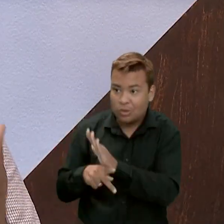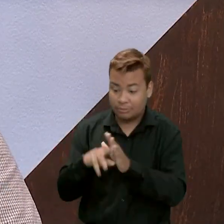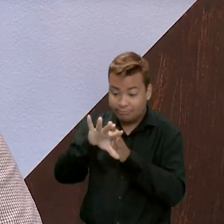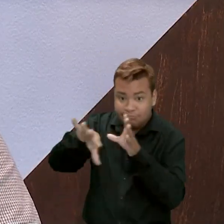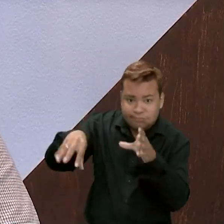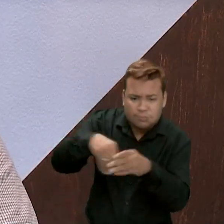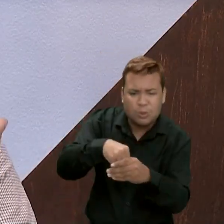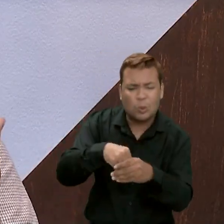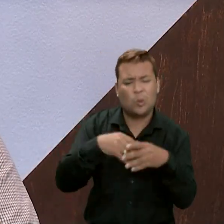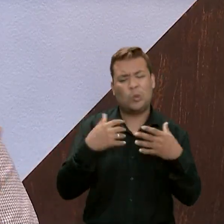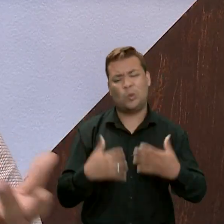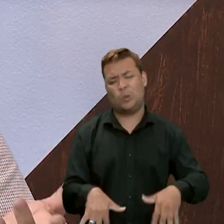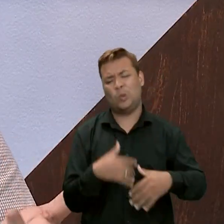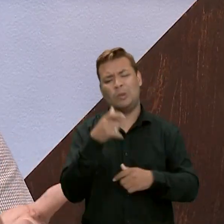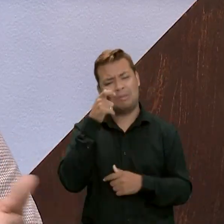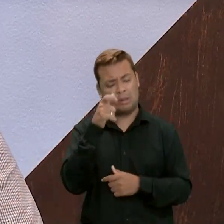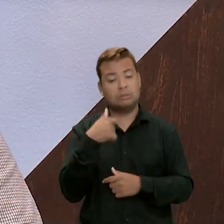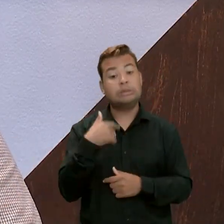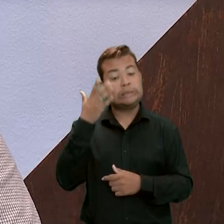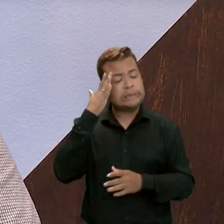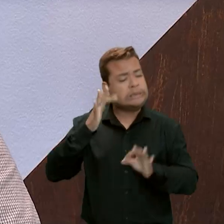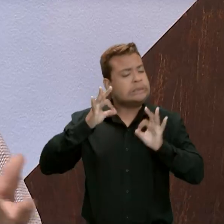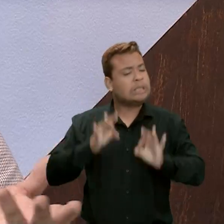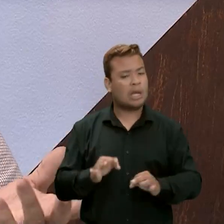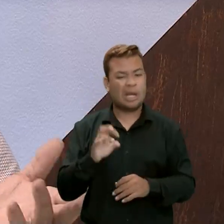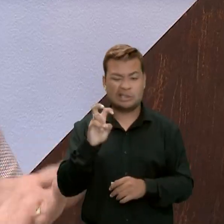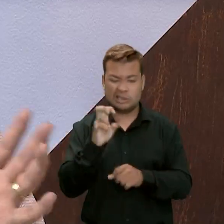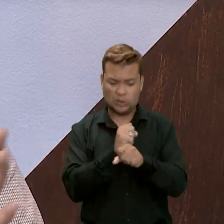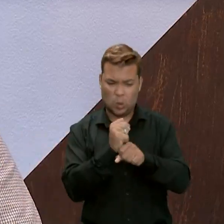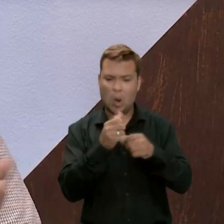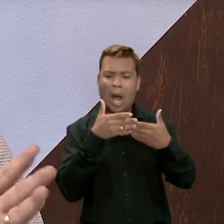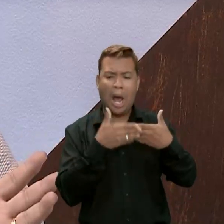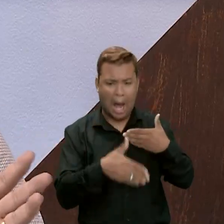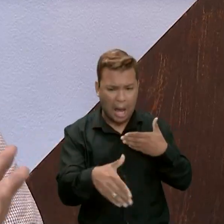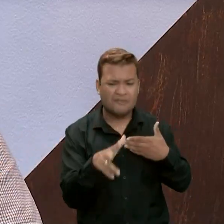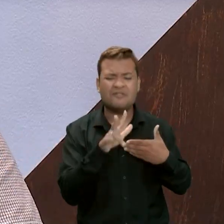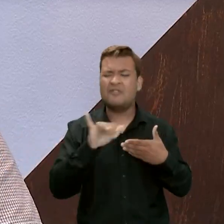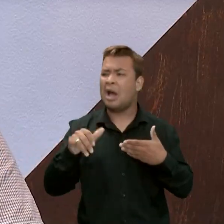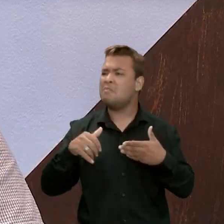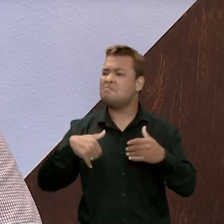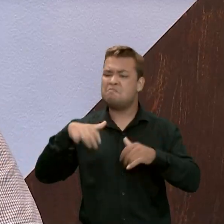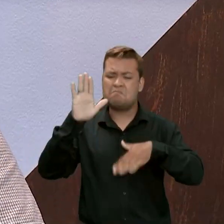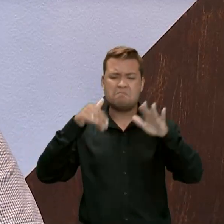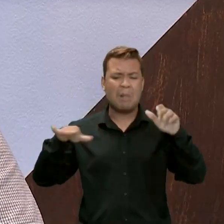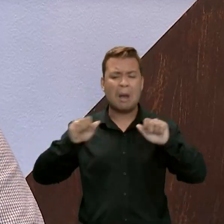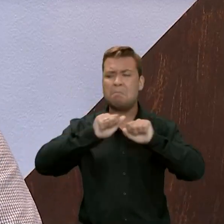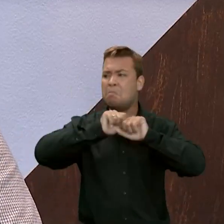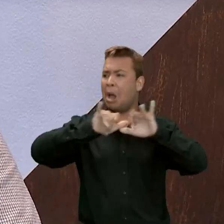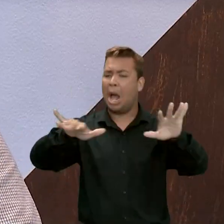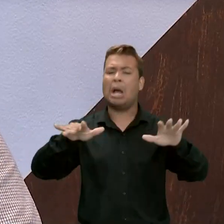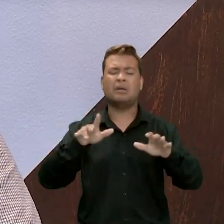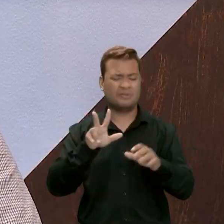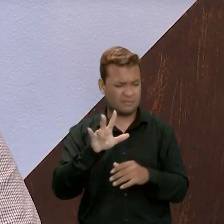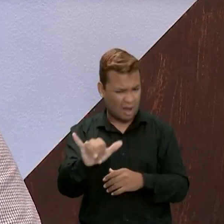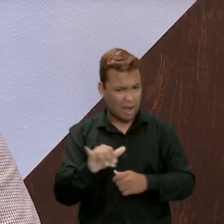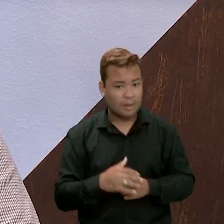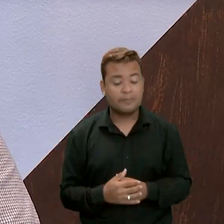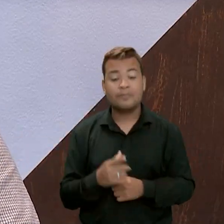não tenho dúvida que no intervalo de 5 anos isso vai estar cada vez mais popular. Então tem um grupo na Universidade Federal